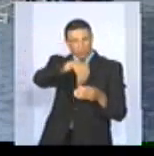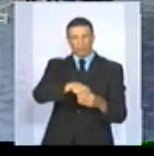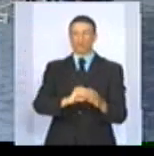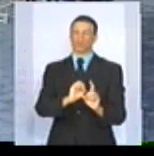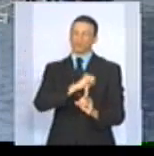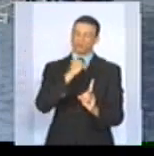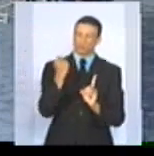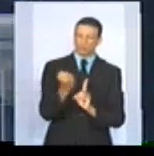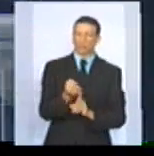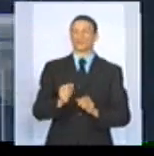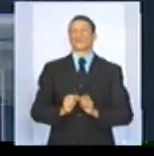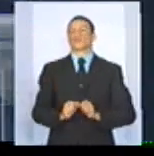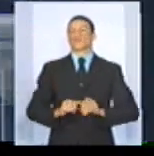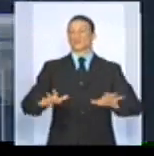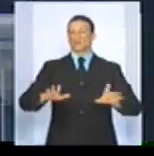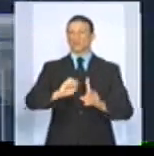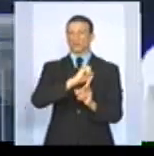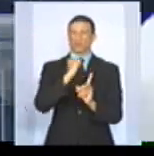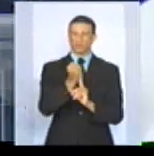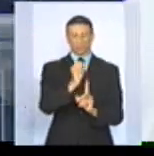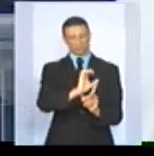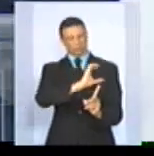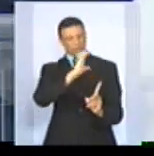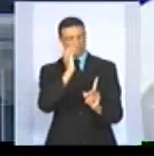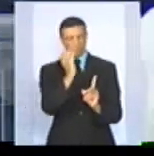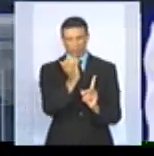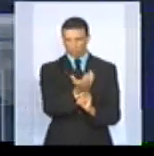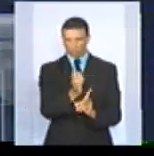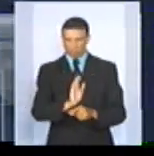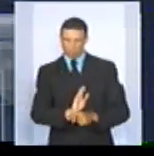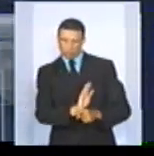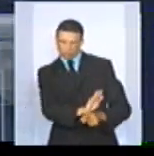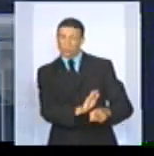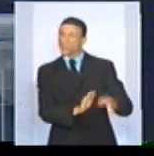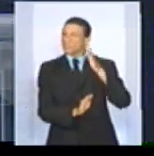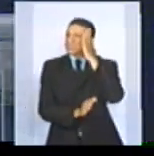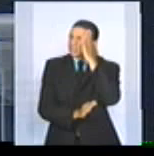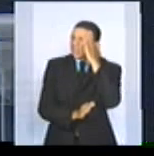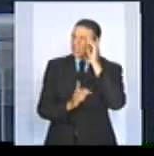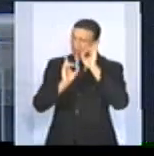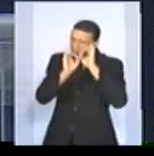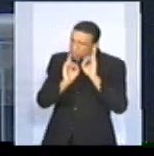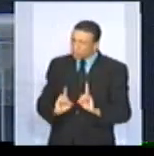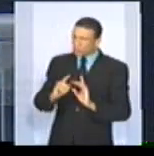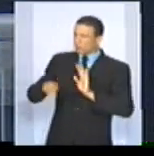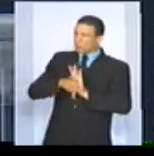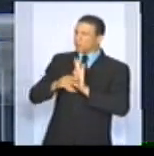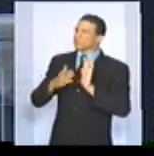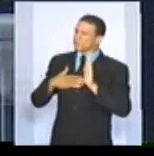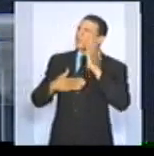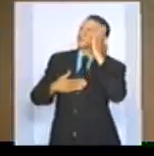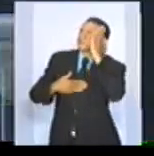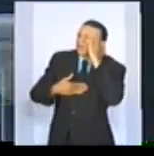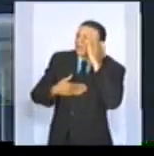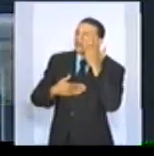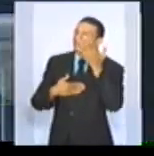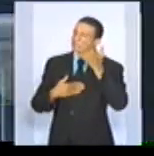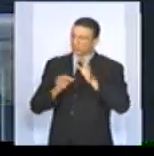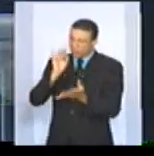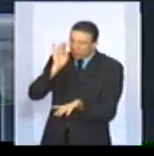agentes sociais, cidadãos plenos, conscientes dos nossos direitos e deveres, de refletirmos a nossa